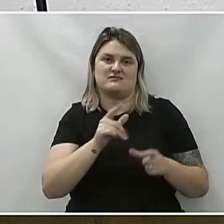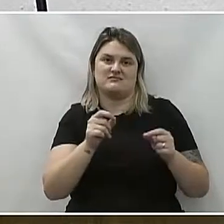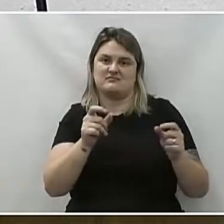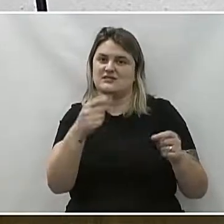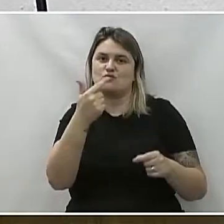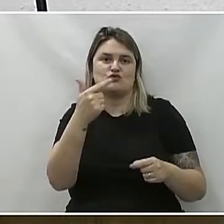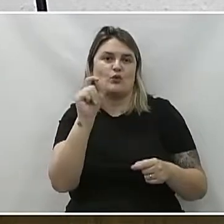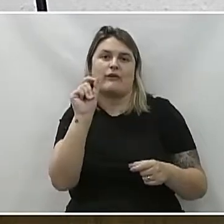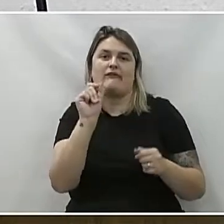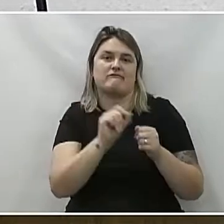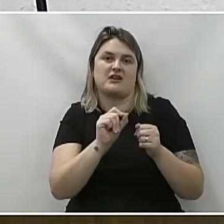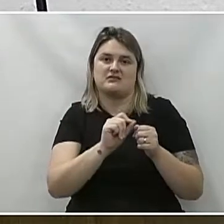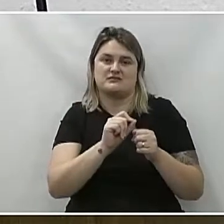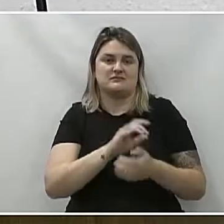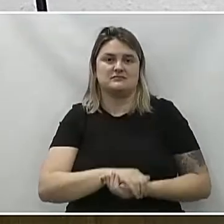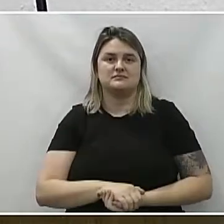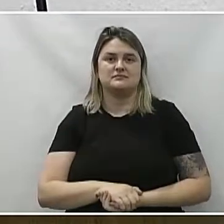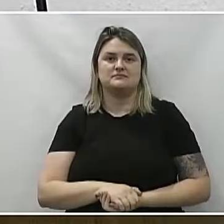no caso dele.